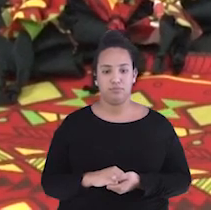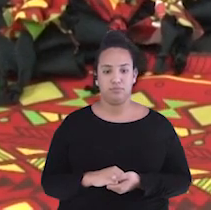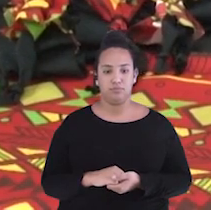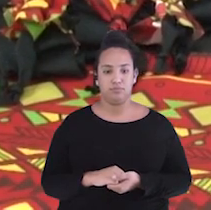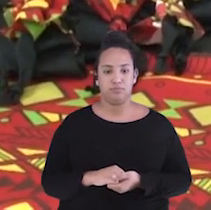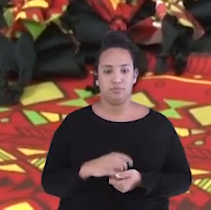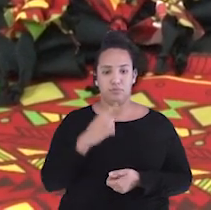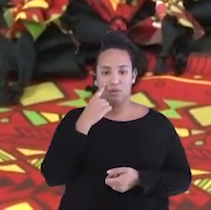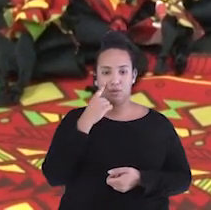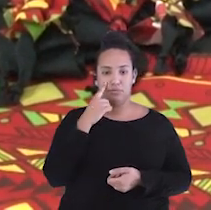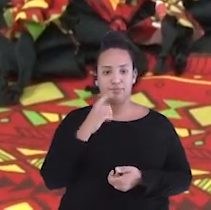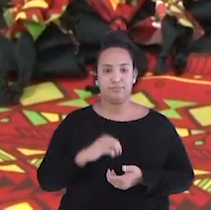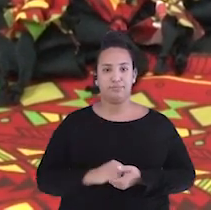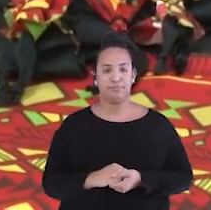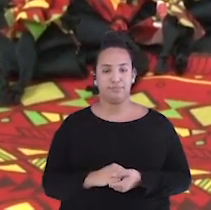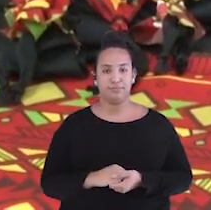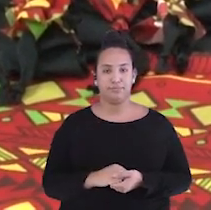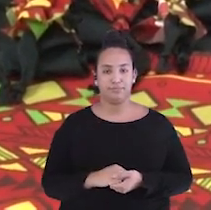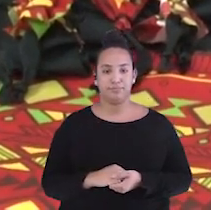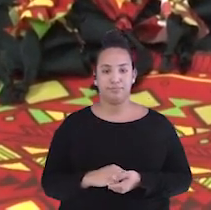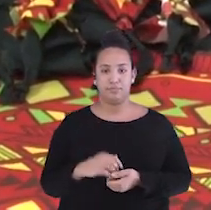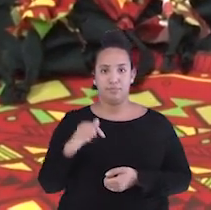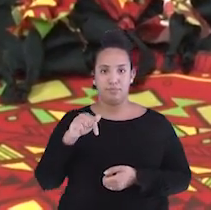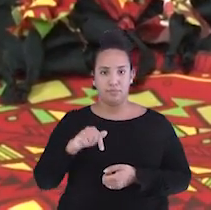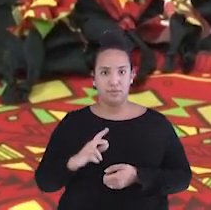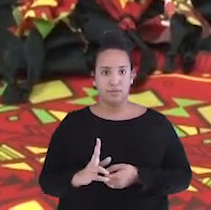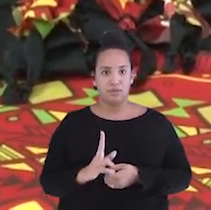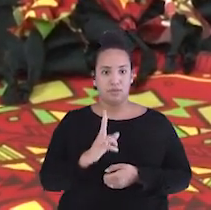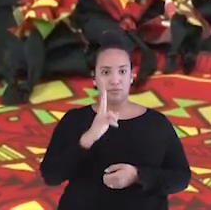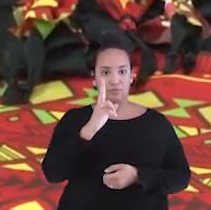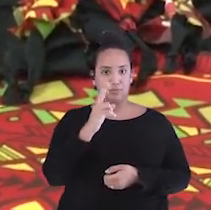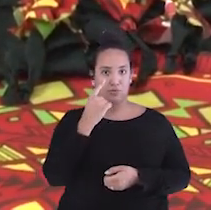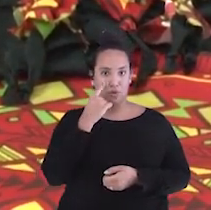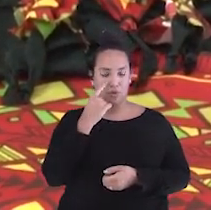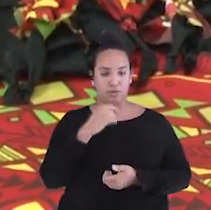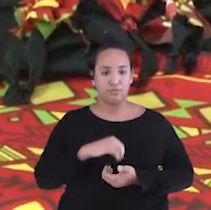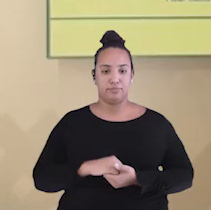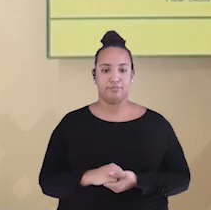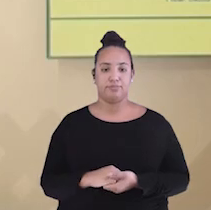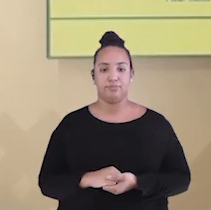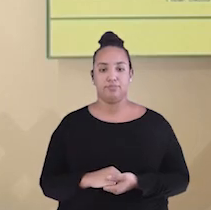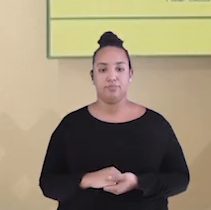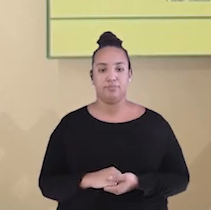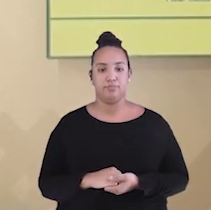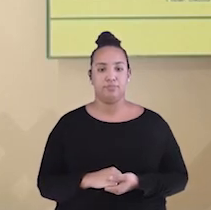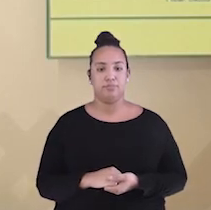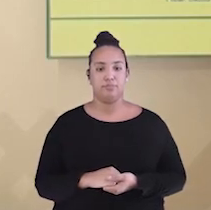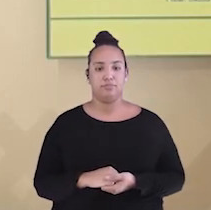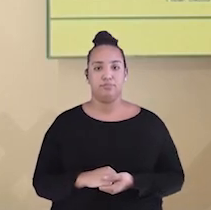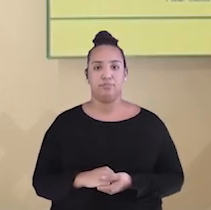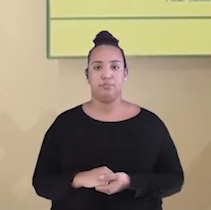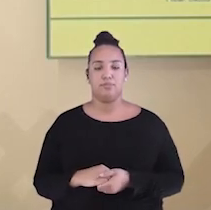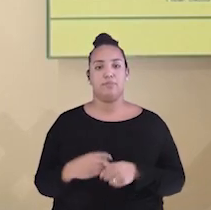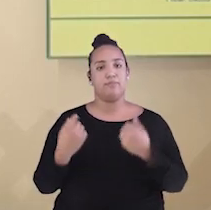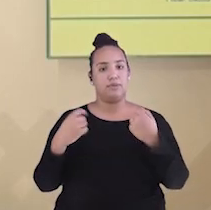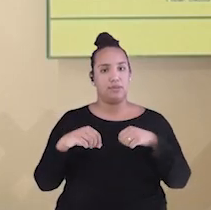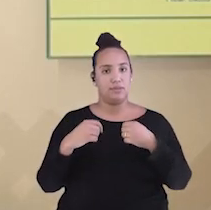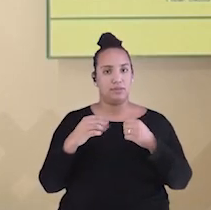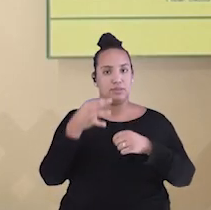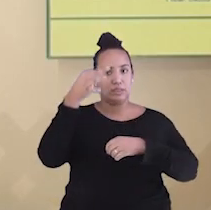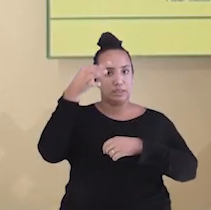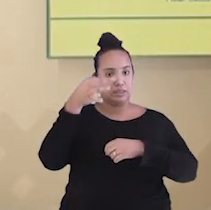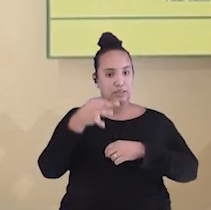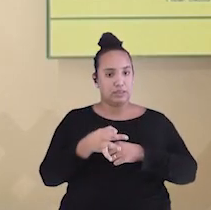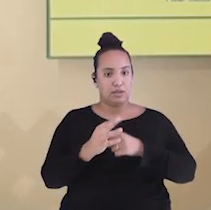transversal. Daqui do final até aqui em cima, ok? O mais retinho e mais ao